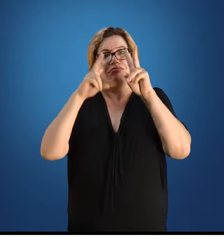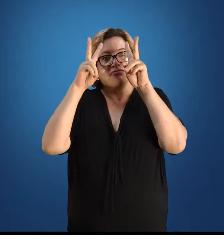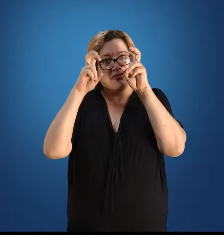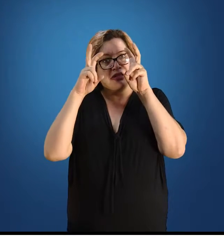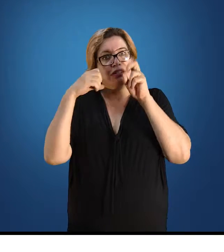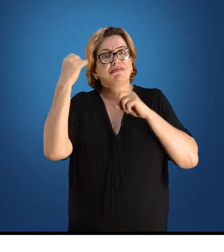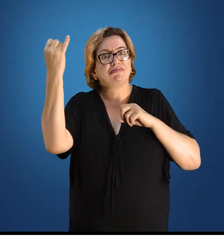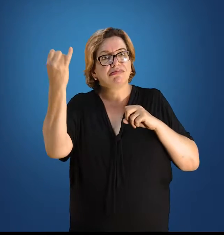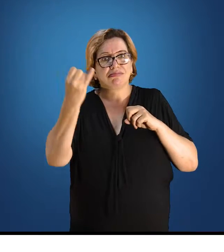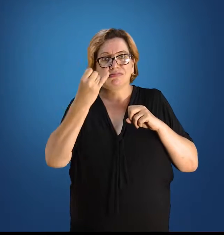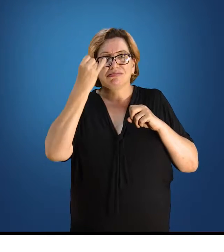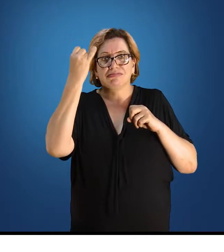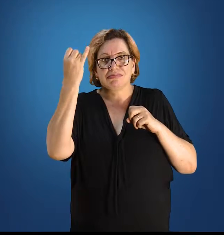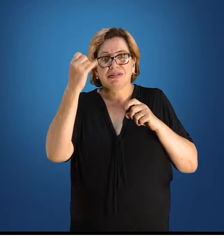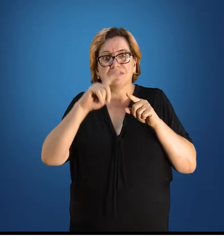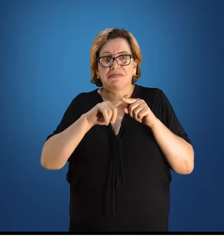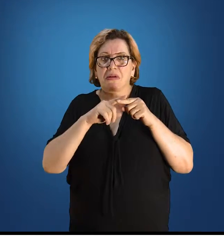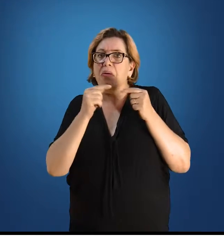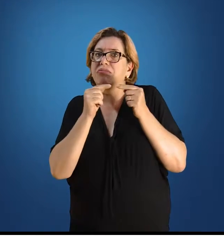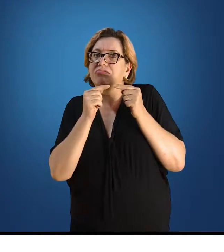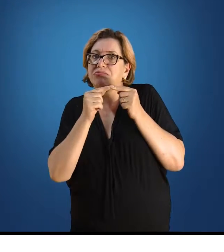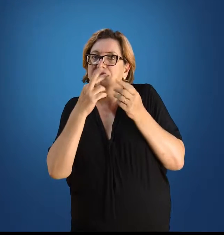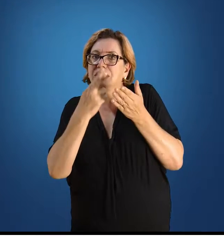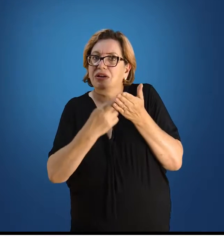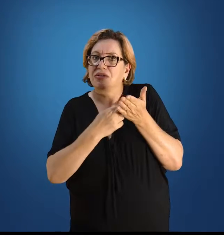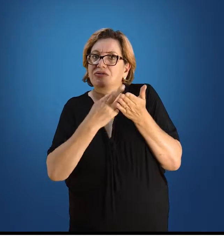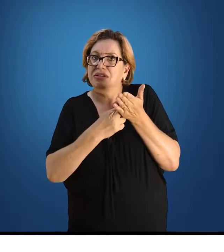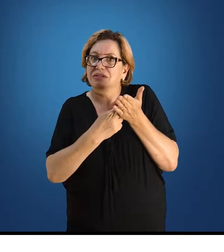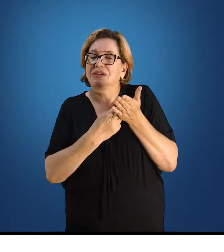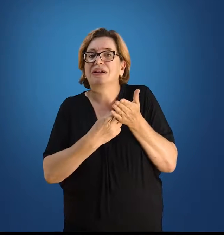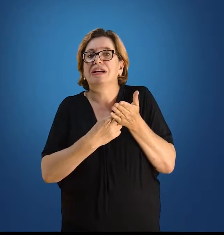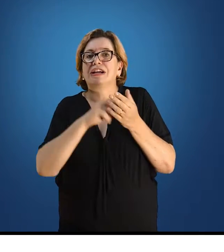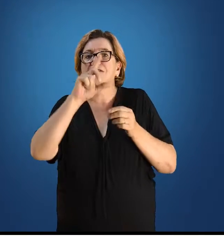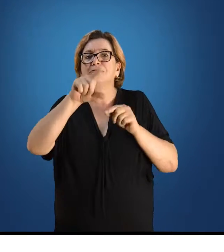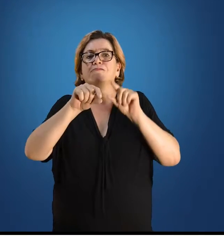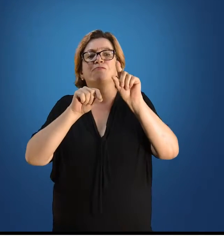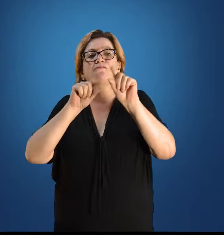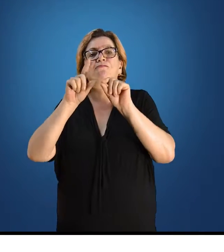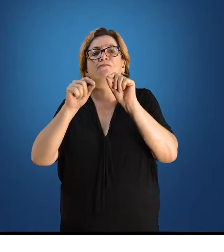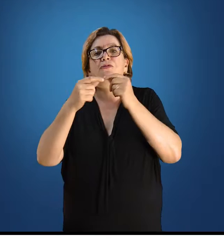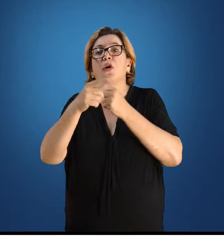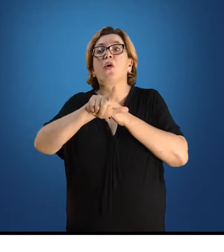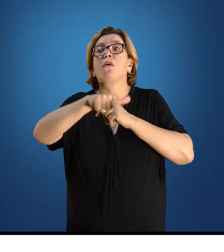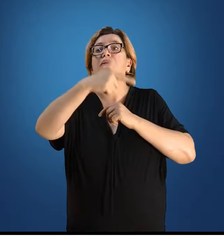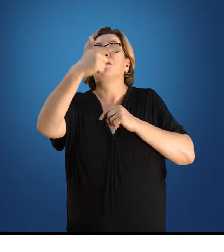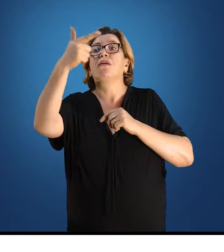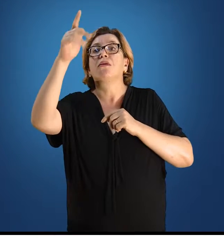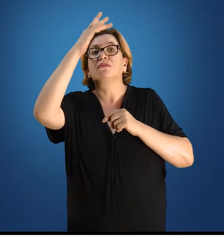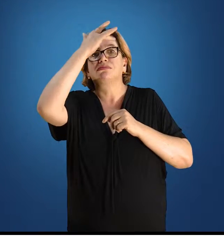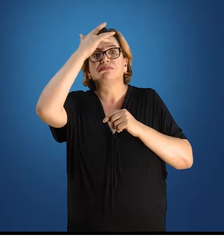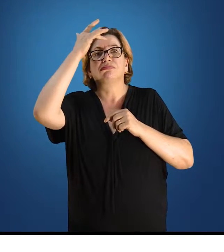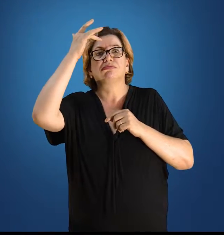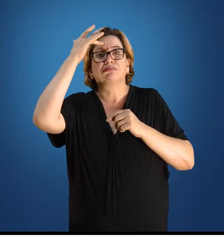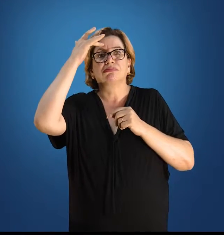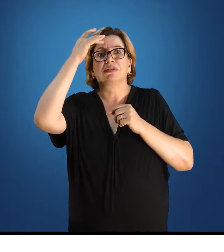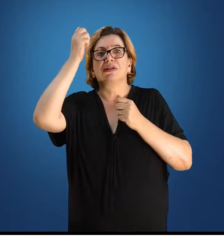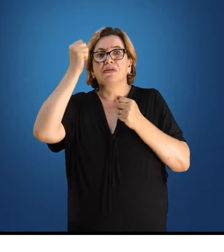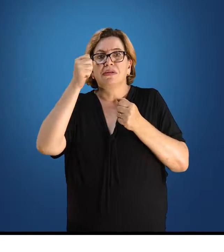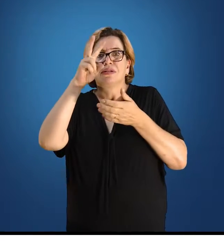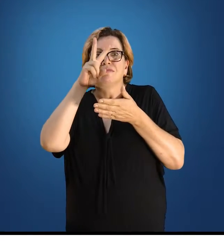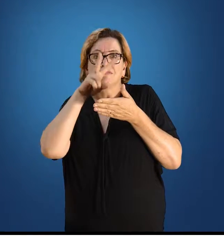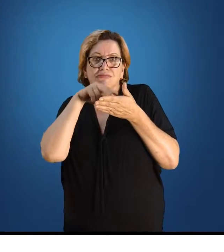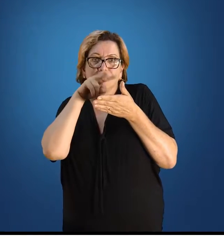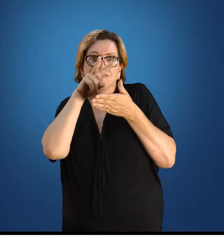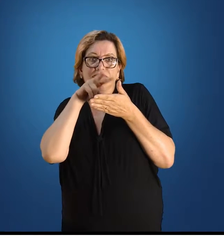é relevante, está dentro do escopo da revista, então ele vai escolher um ou mais revisores, né, que são